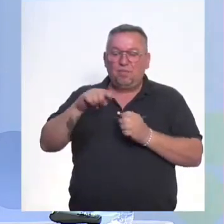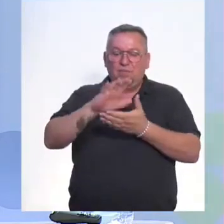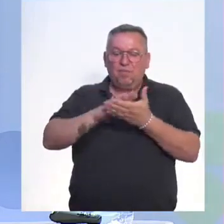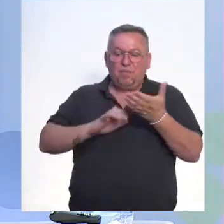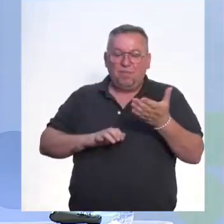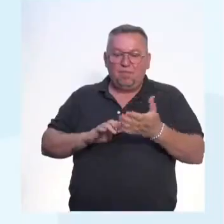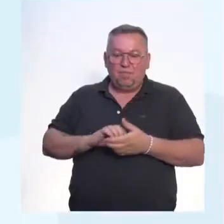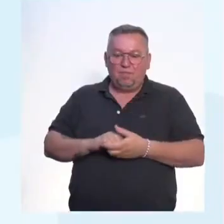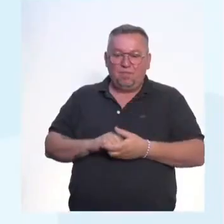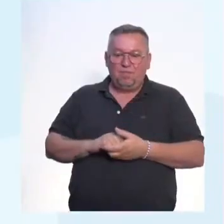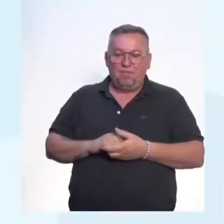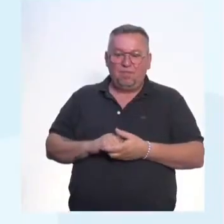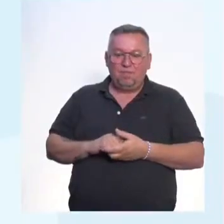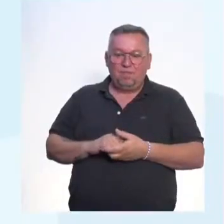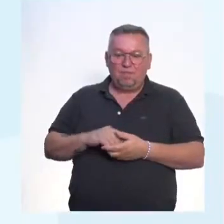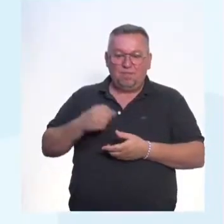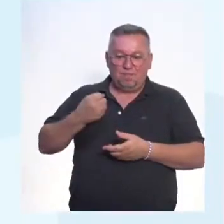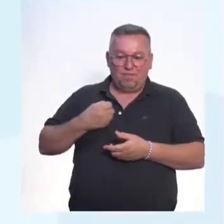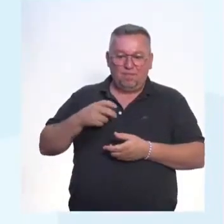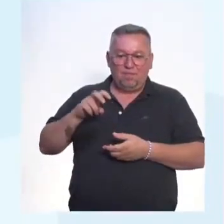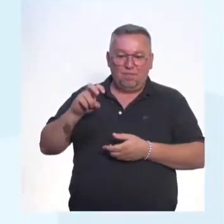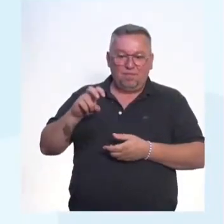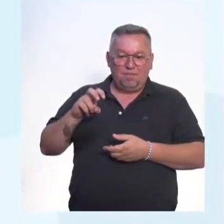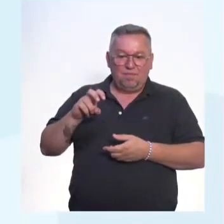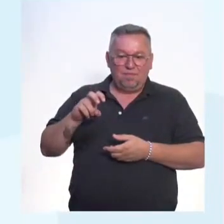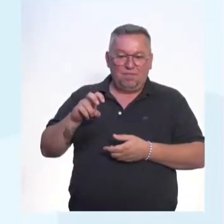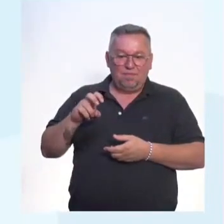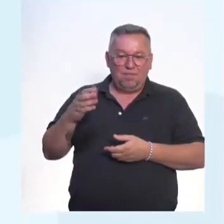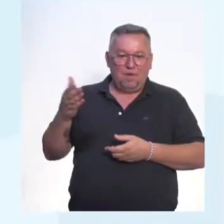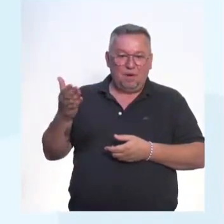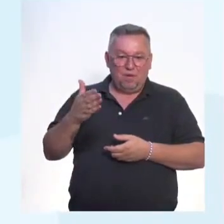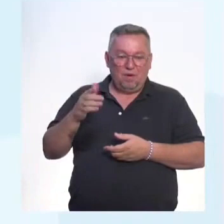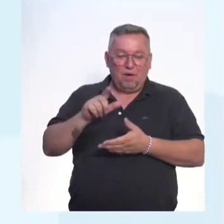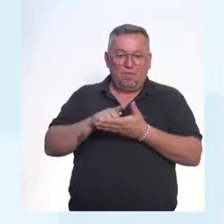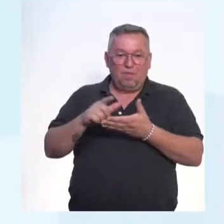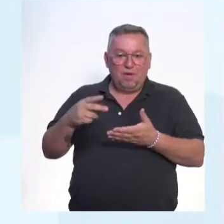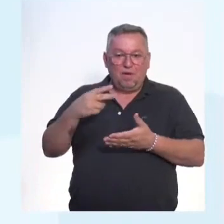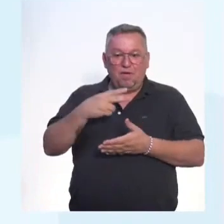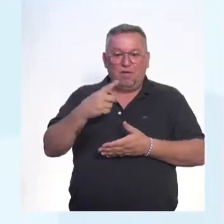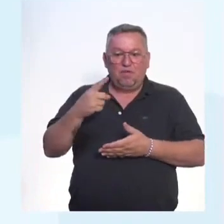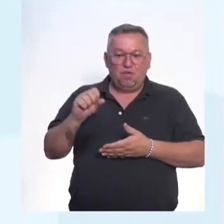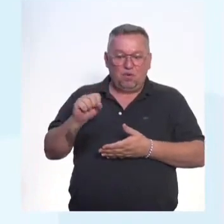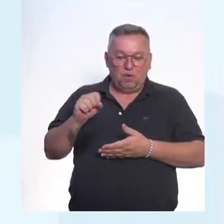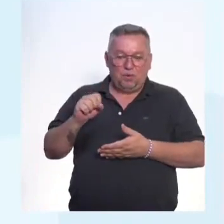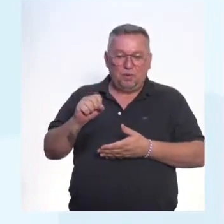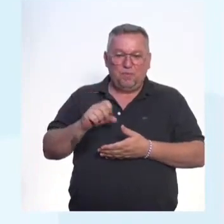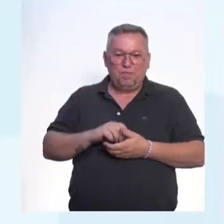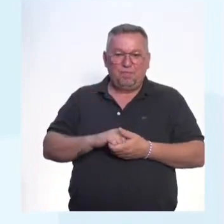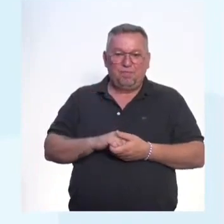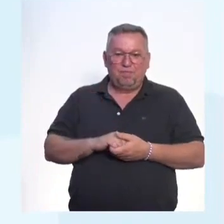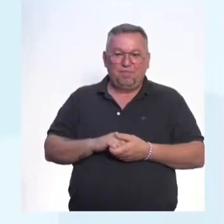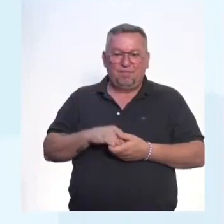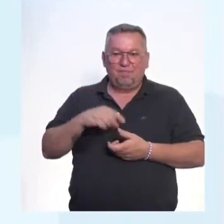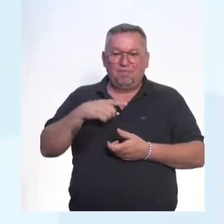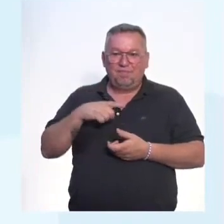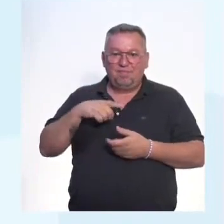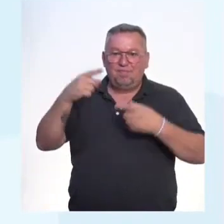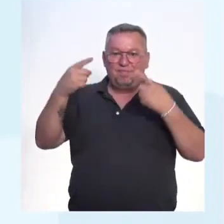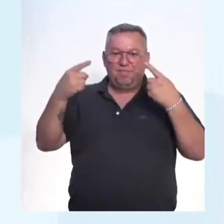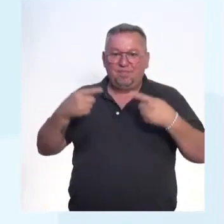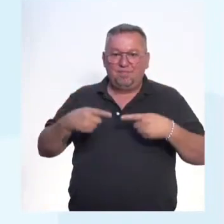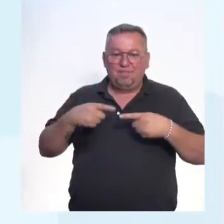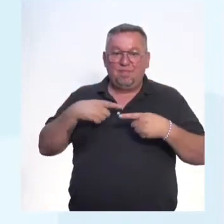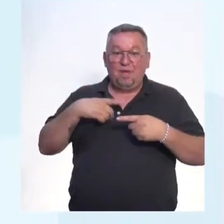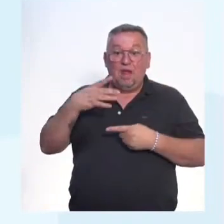atividade. Atividade 5, agora da página 28. Em uma competição